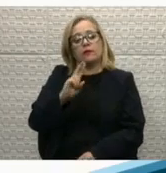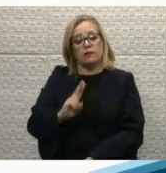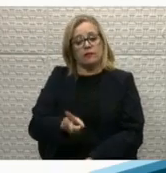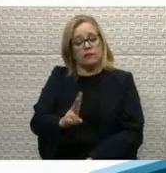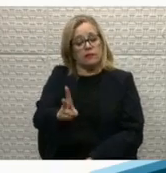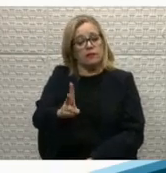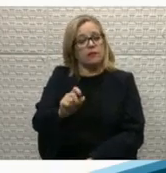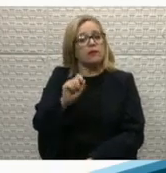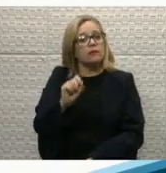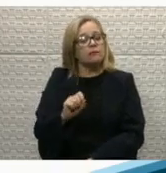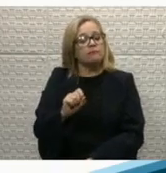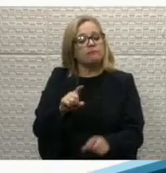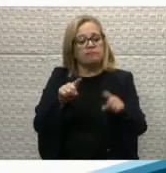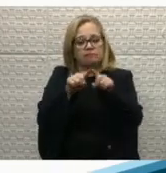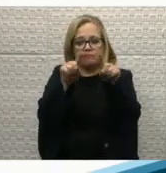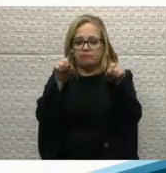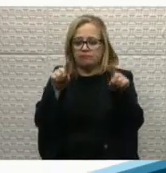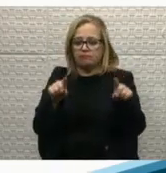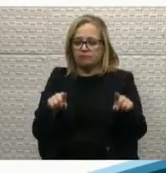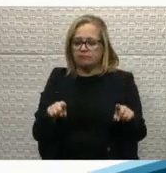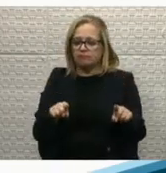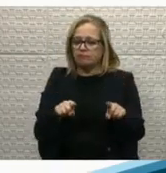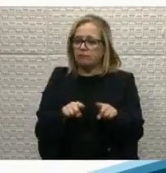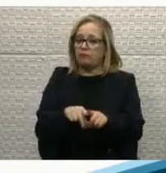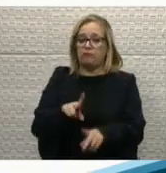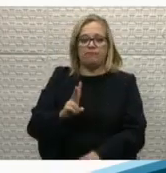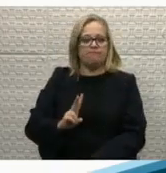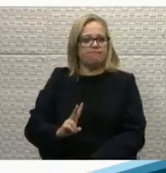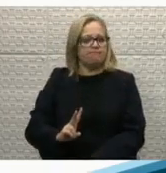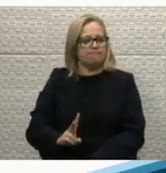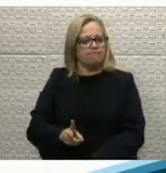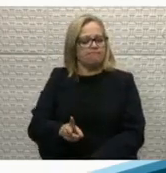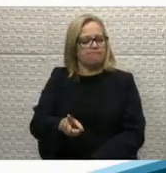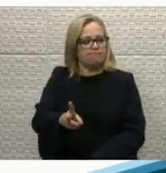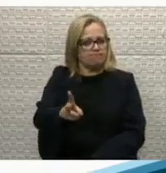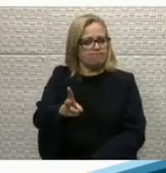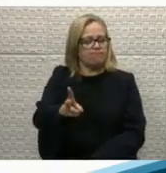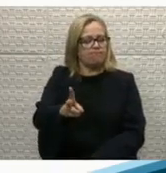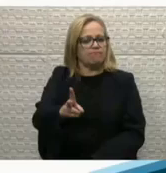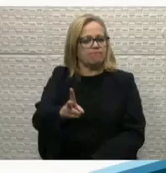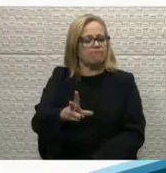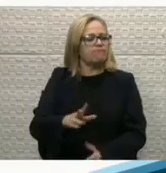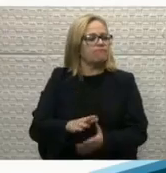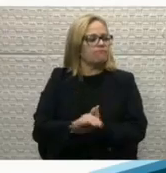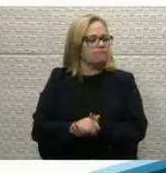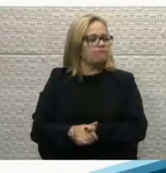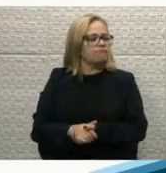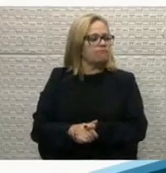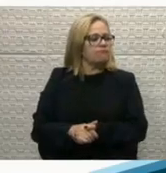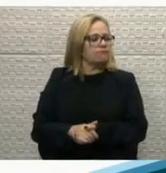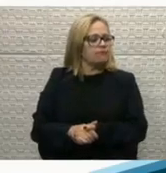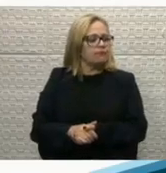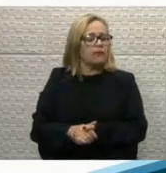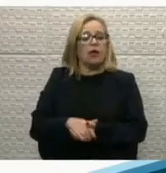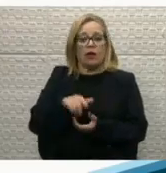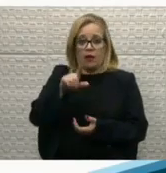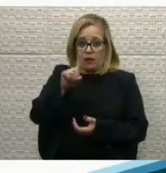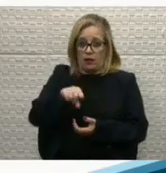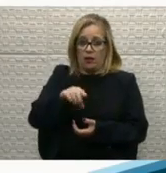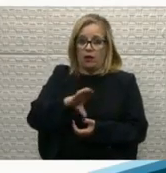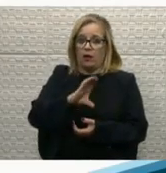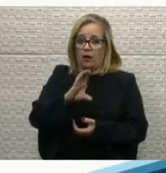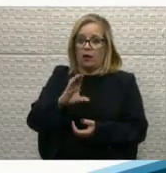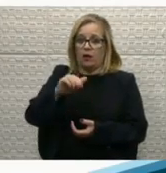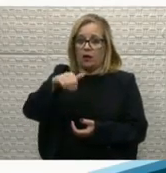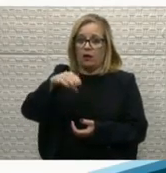Então, sempre o operador linear que eu vou estudar vai ter uma matriz, e essa matriz canônica, no caso, ela